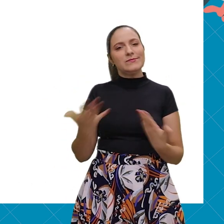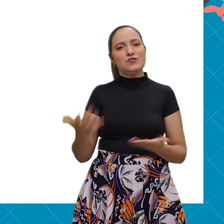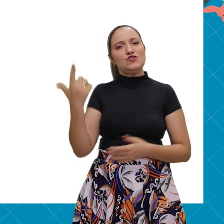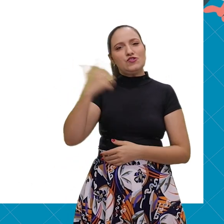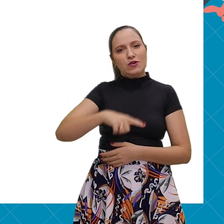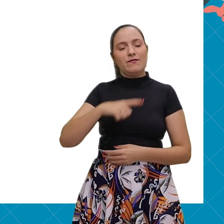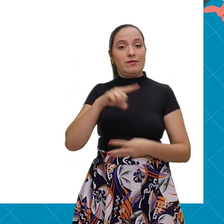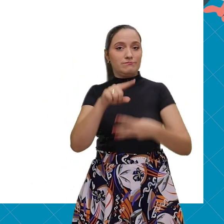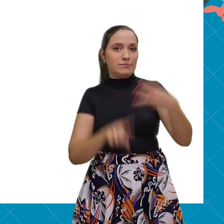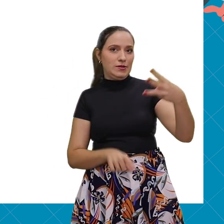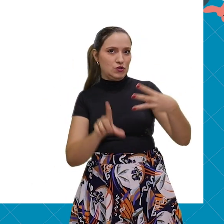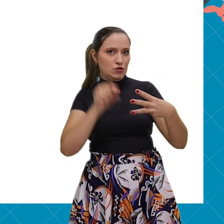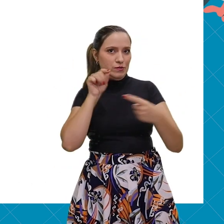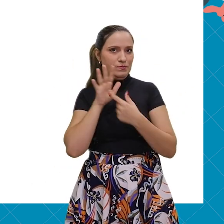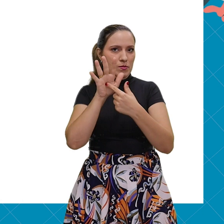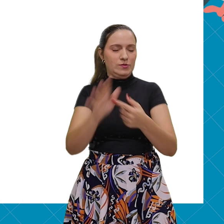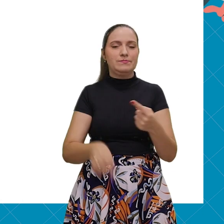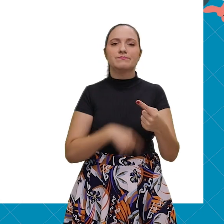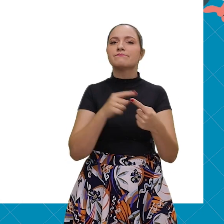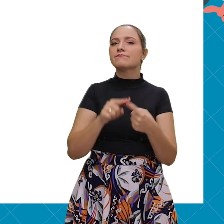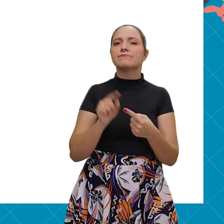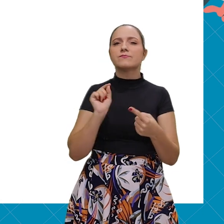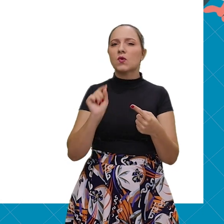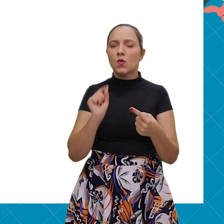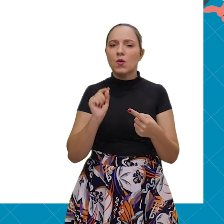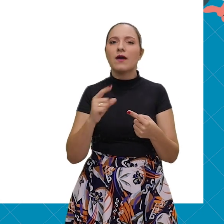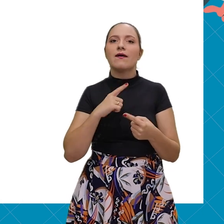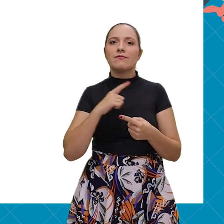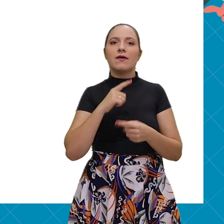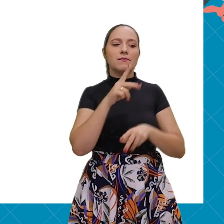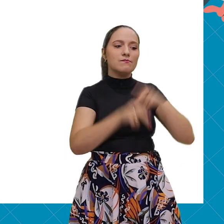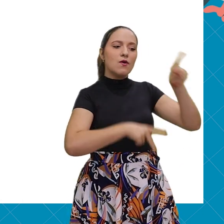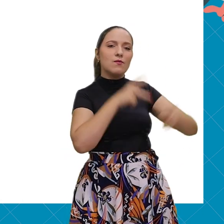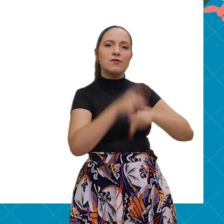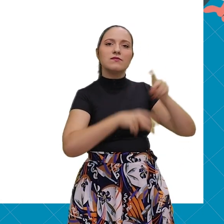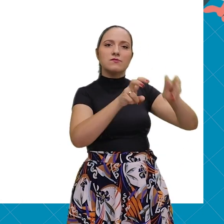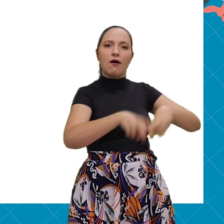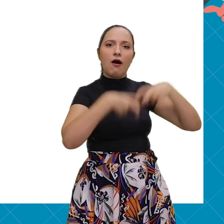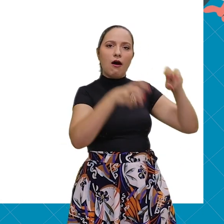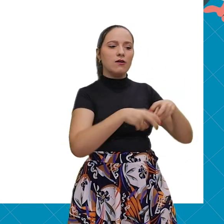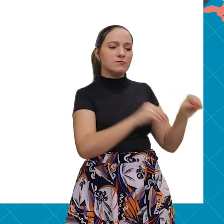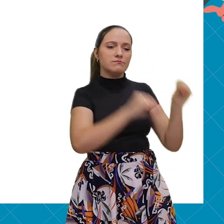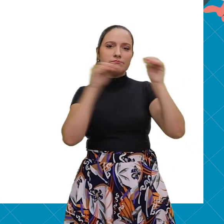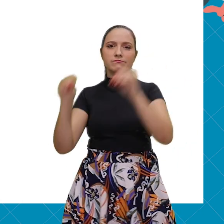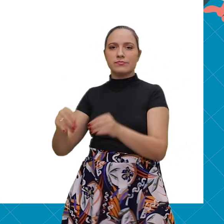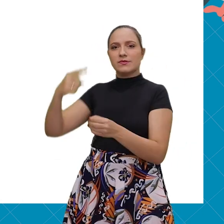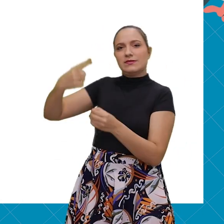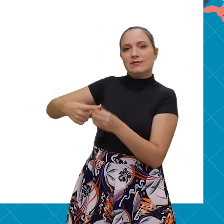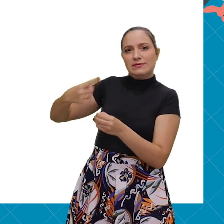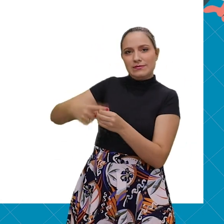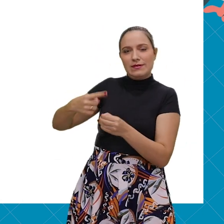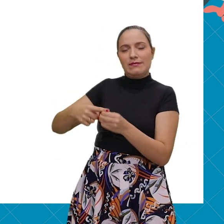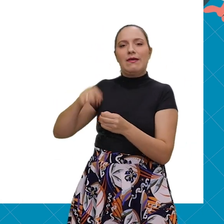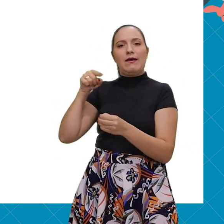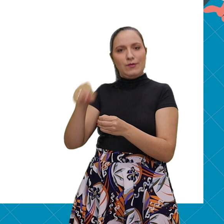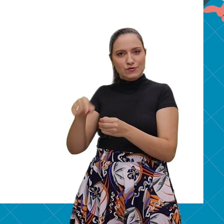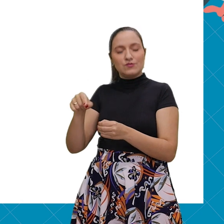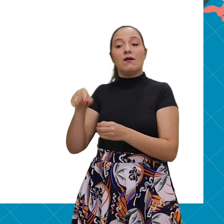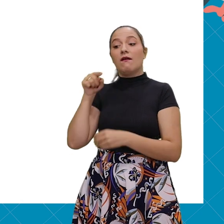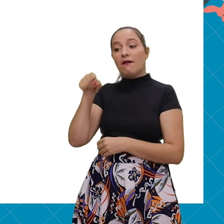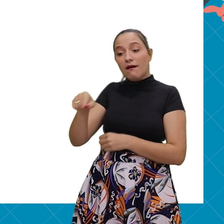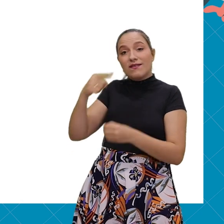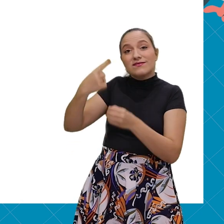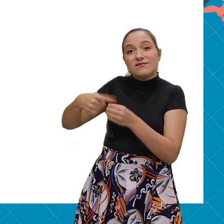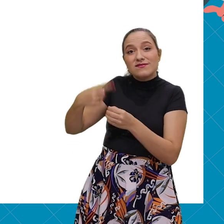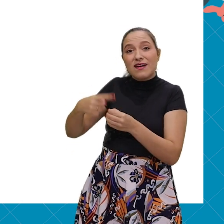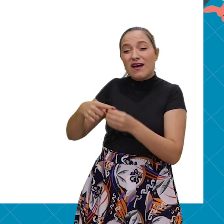Bom, novamente eu destaco 3 fatores. O primeiro deles é o êxodo rural, que diz respeito ao deslocamento das pessoas da área